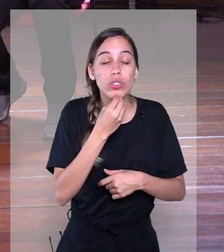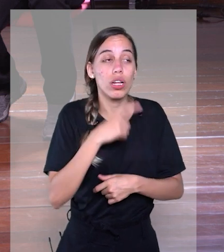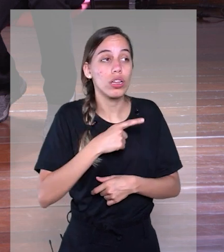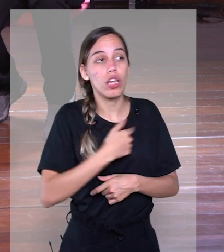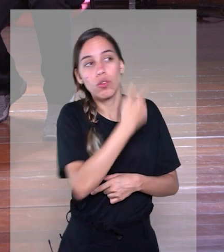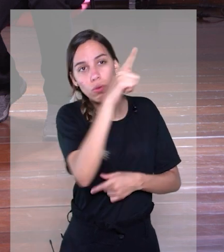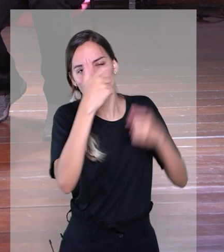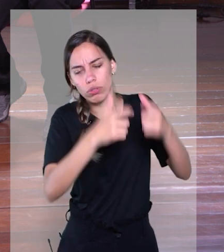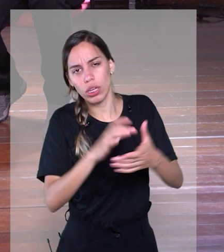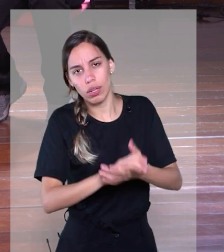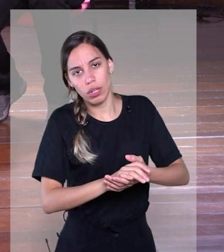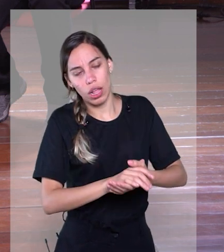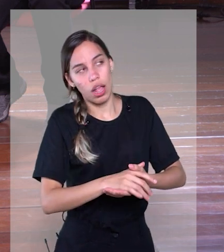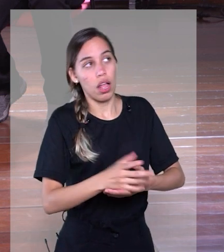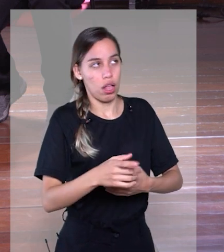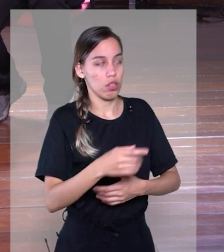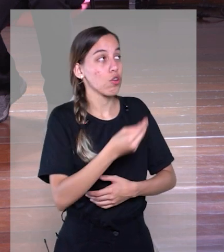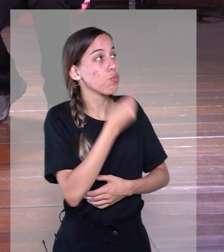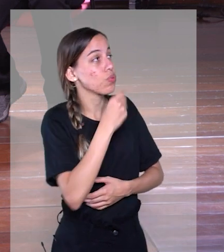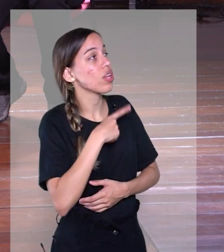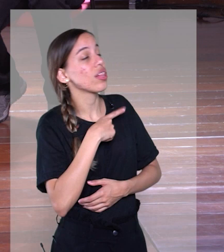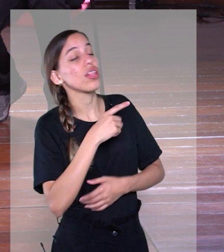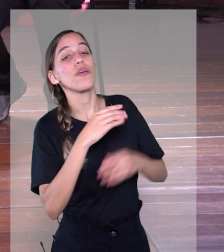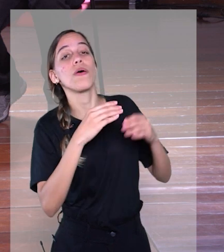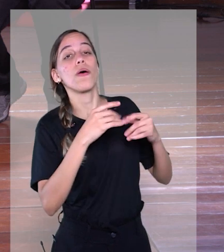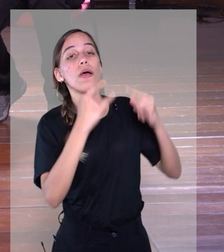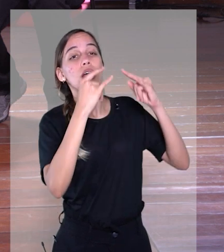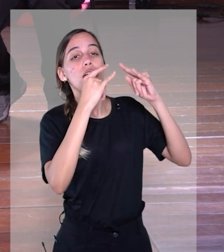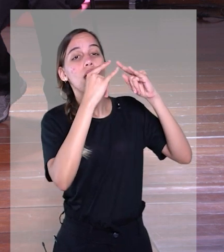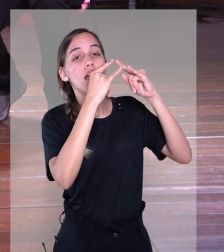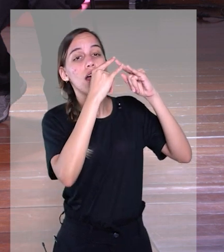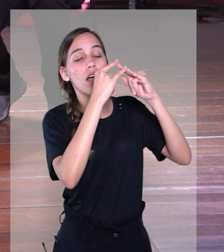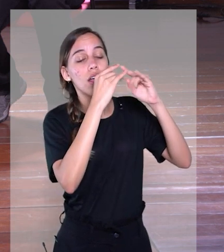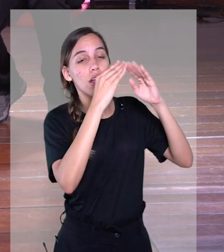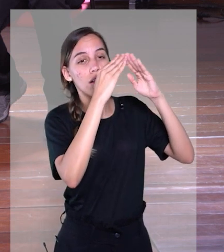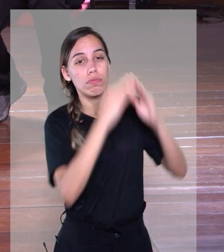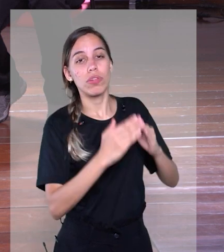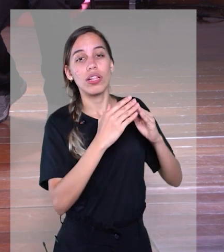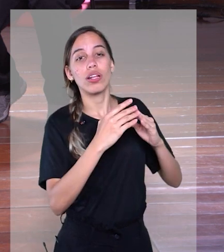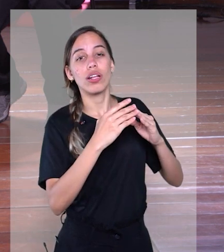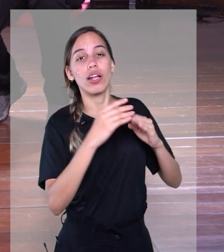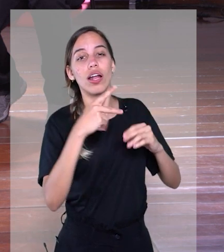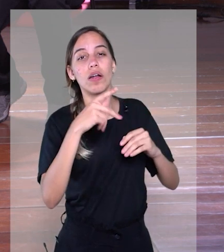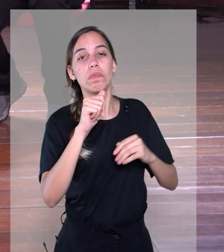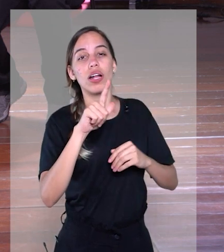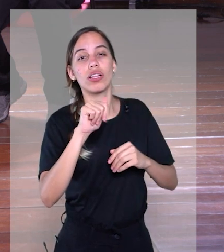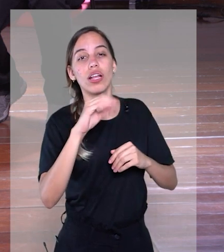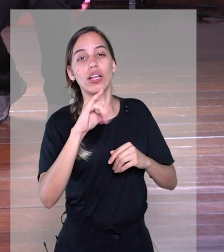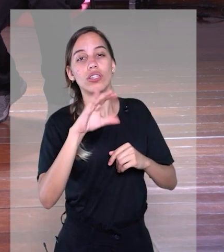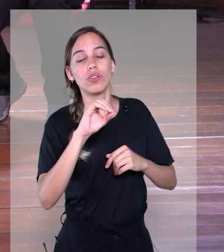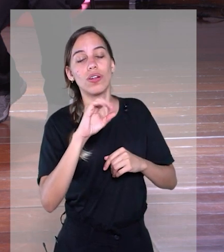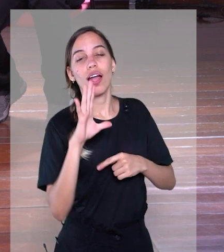também seria um lugar excelente. Nós fizemos de uma maneira que a gente conseguiria... ampliar a exposição, seria muito fácil,